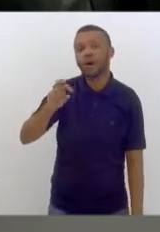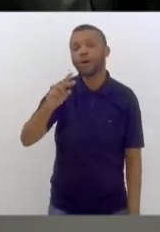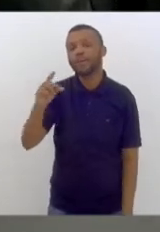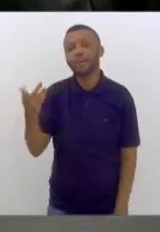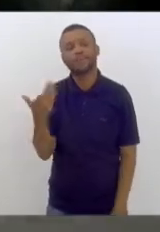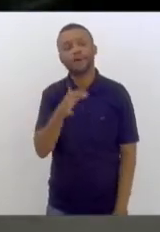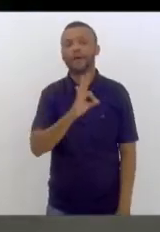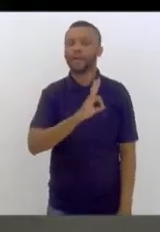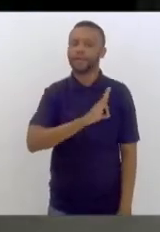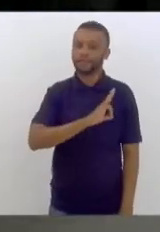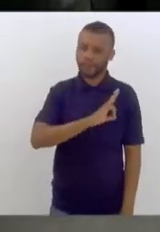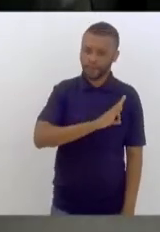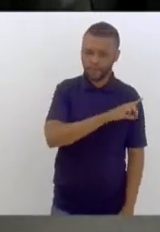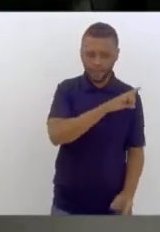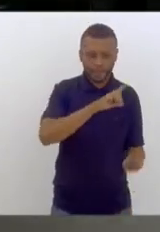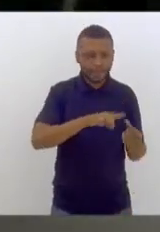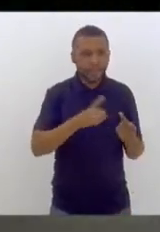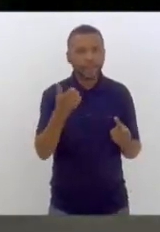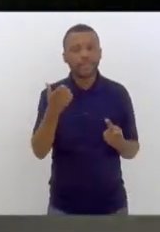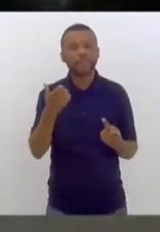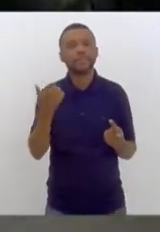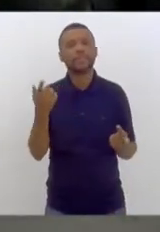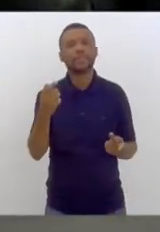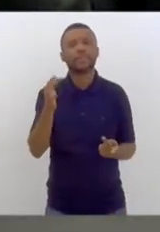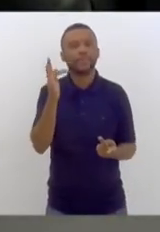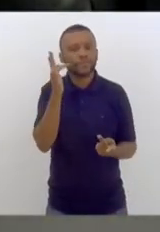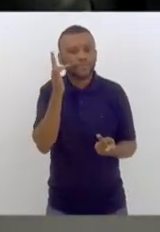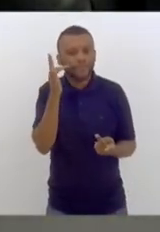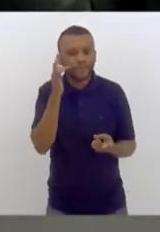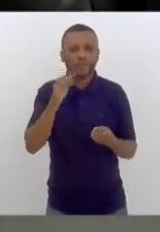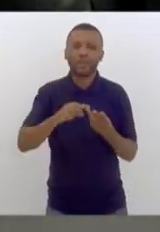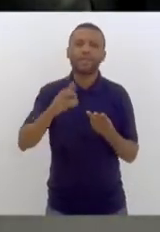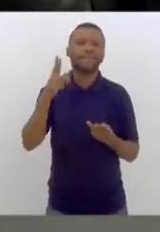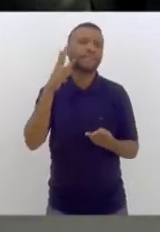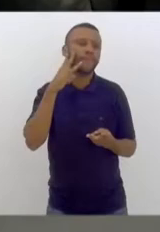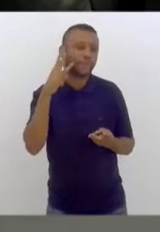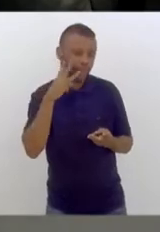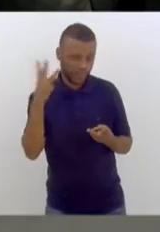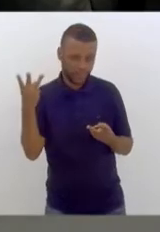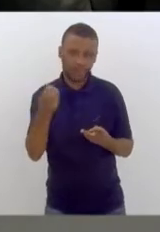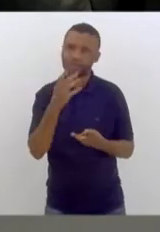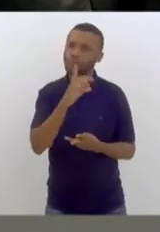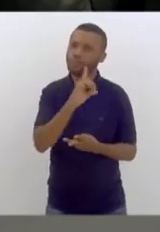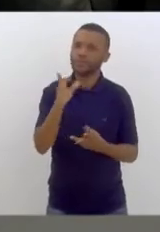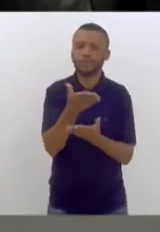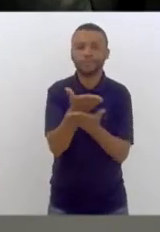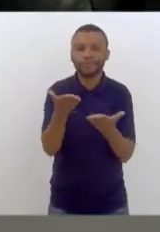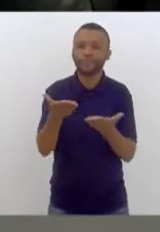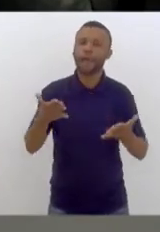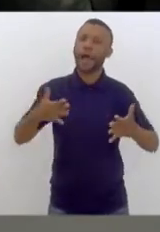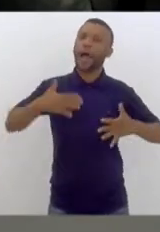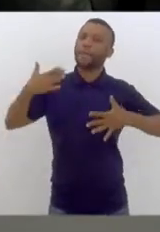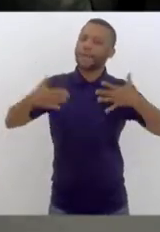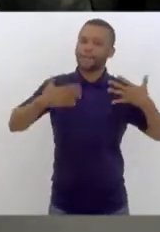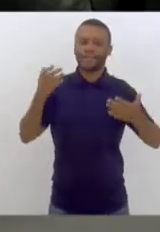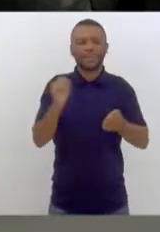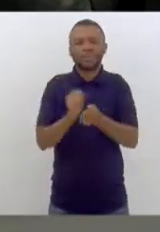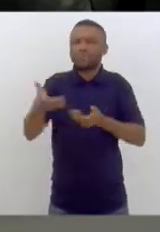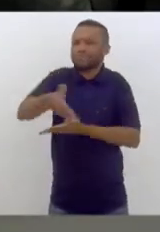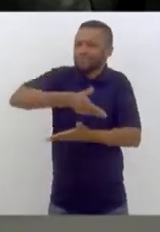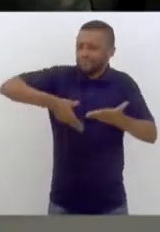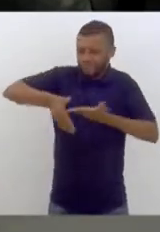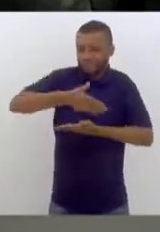para o deputado Luiz Serafim e o deputado Valdec. Bom dia a todas e a todos. É uma alegria estar aqui